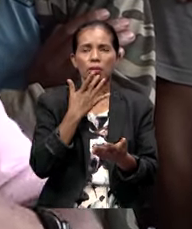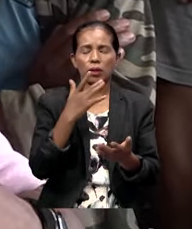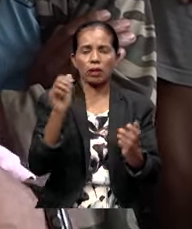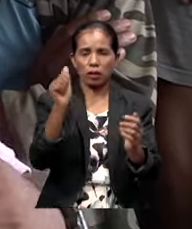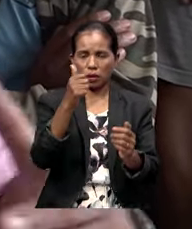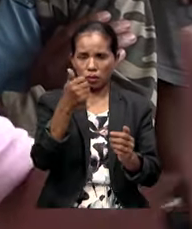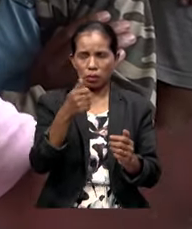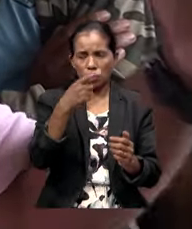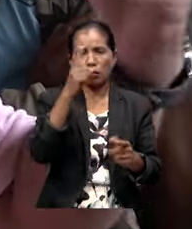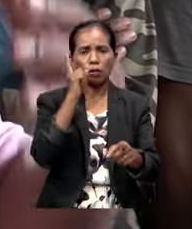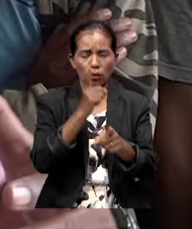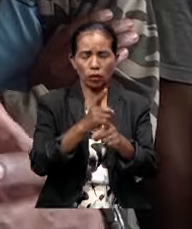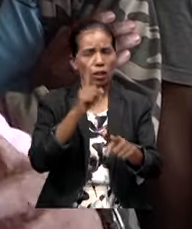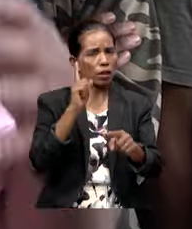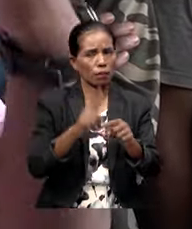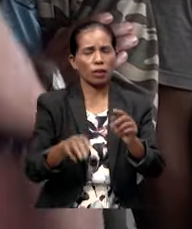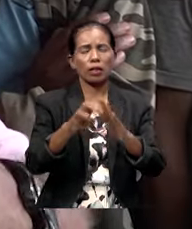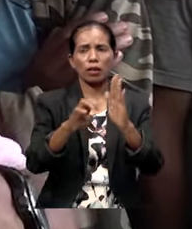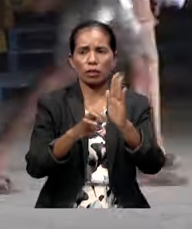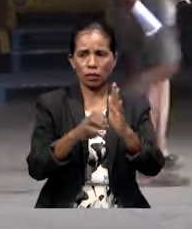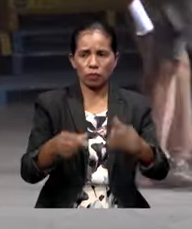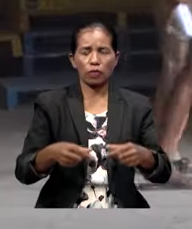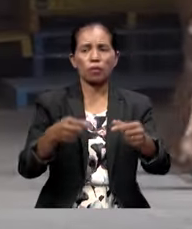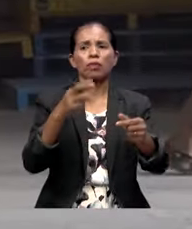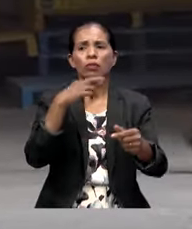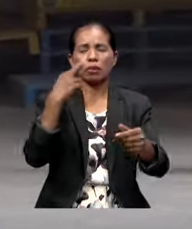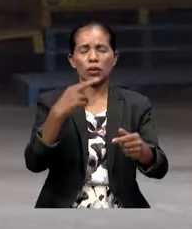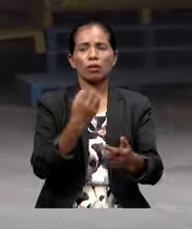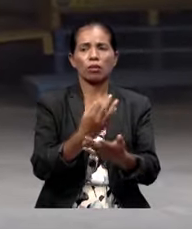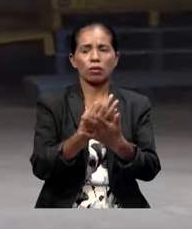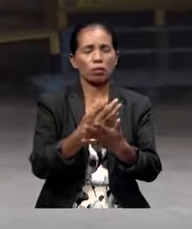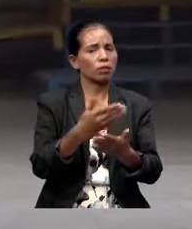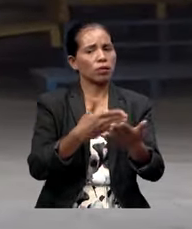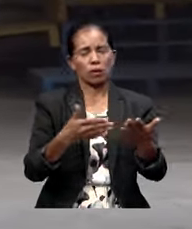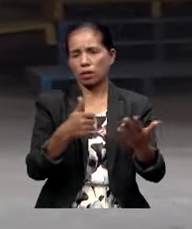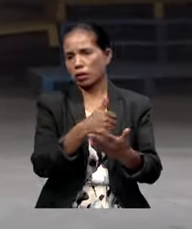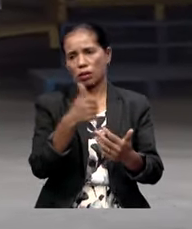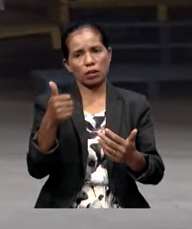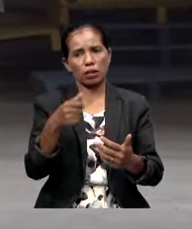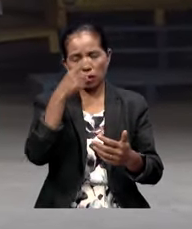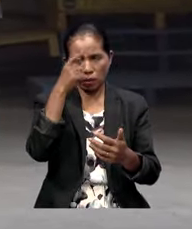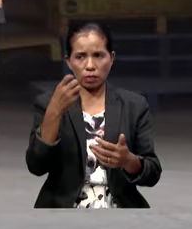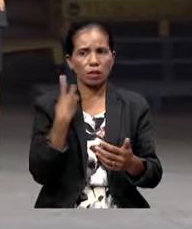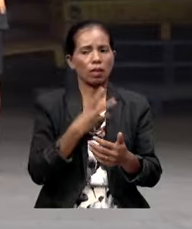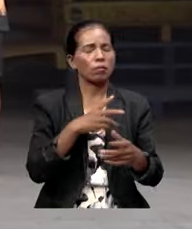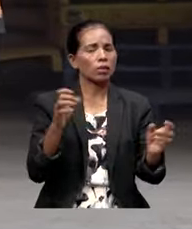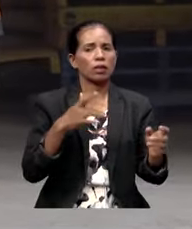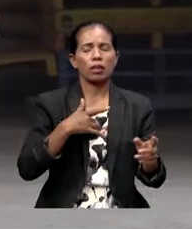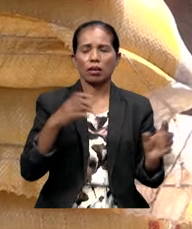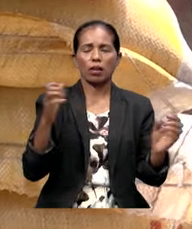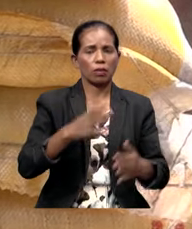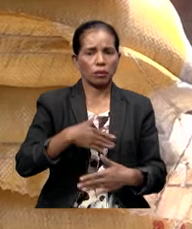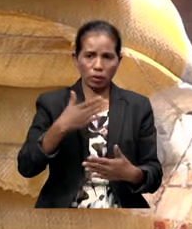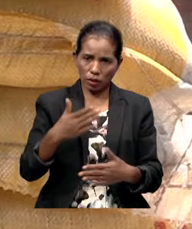lolos ne labele tamba ho si estado fo ne subsidio ba fos, lao subsidio ba item sir sel selu. Tamba ne makami lamenta teb tebes,